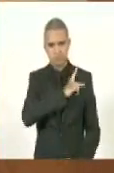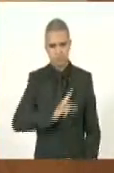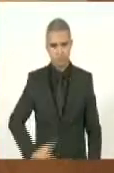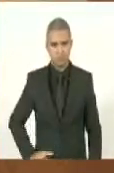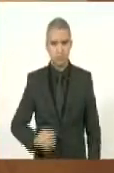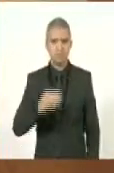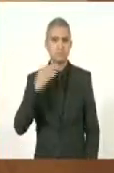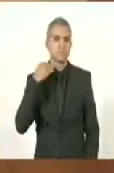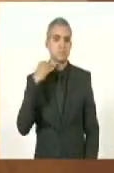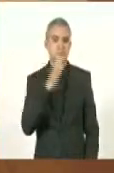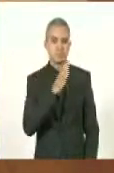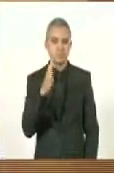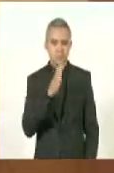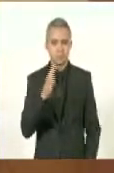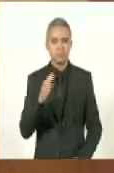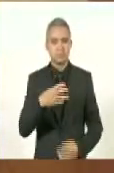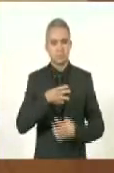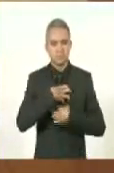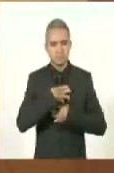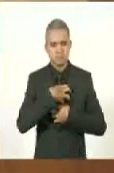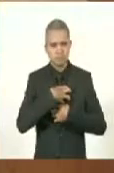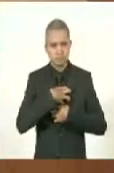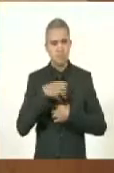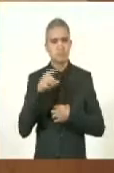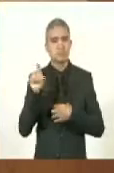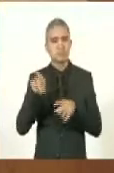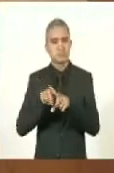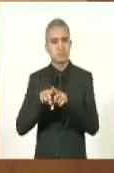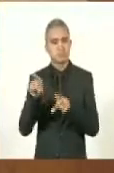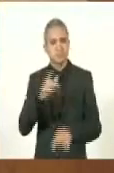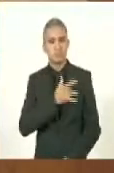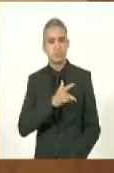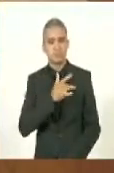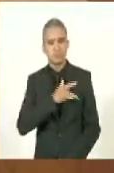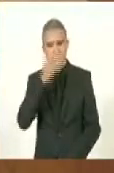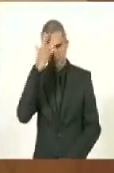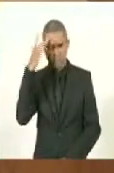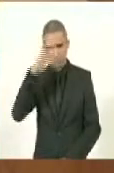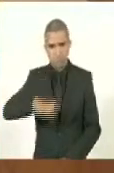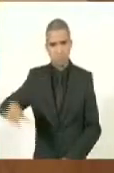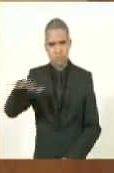sensibilidade e consideração pelos usuários do serviço daquele banco. Muito obrigado.